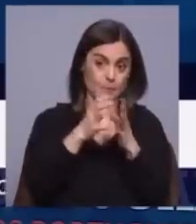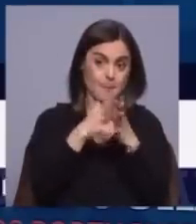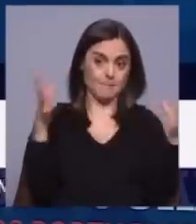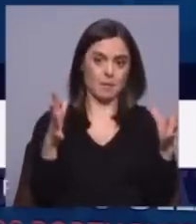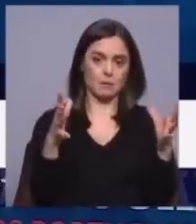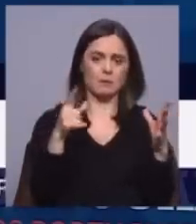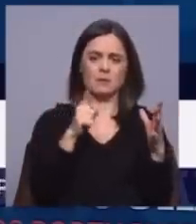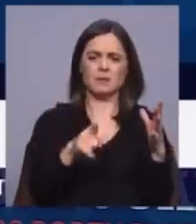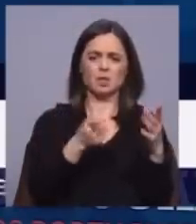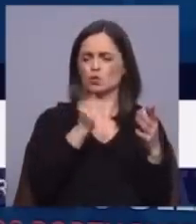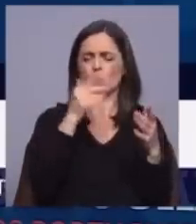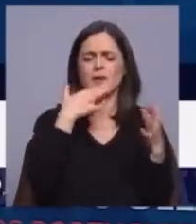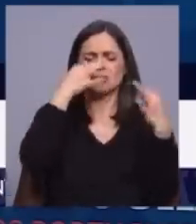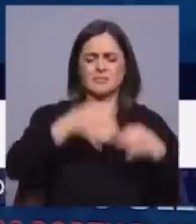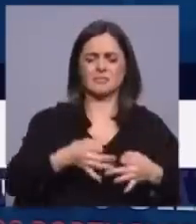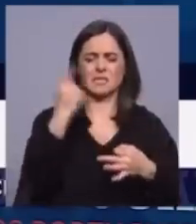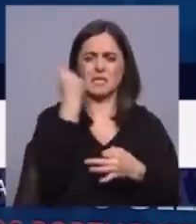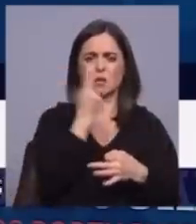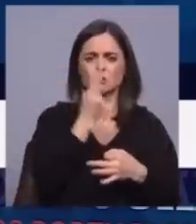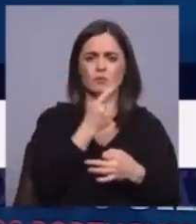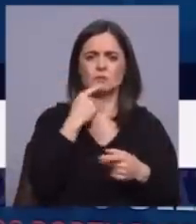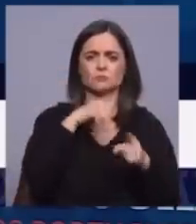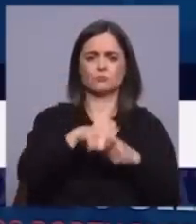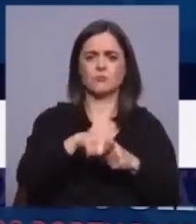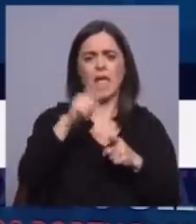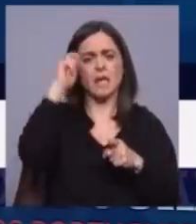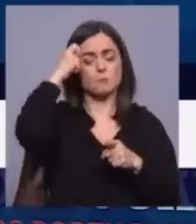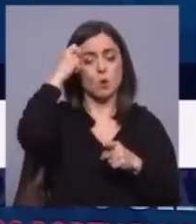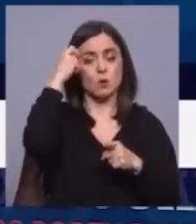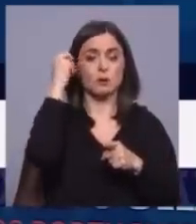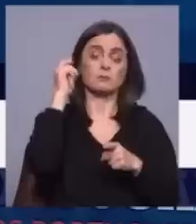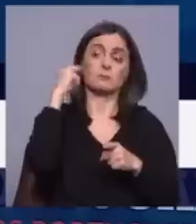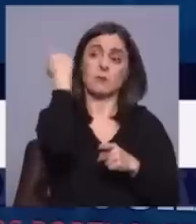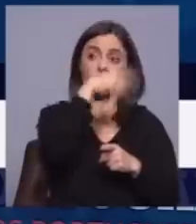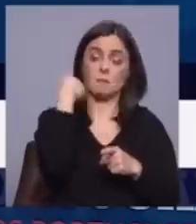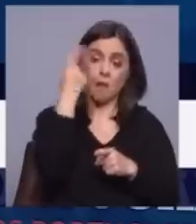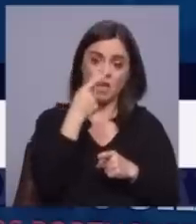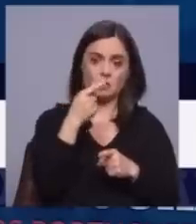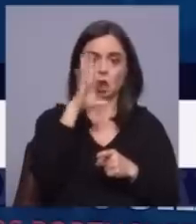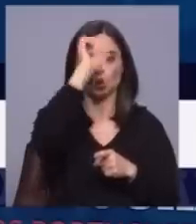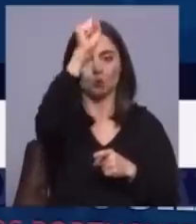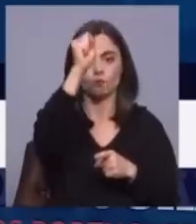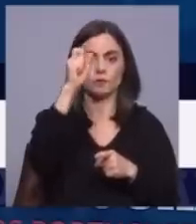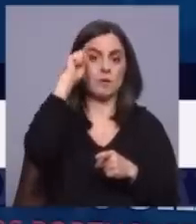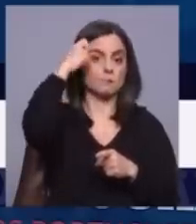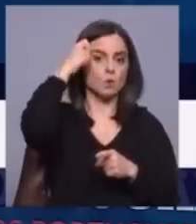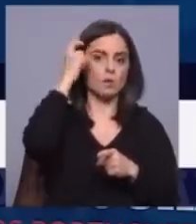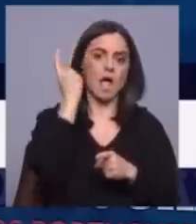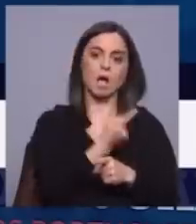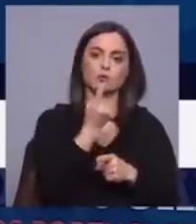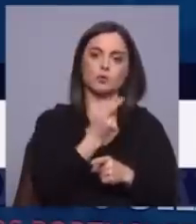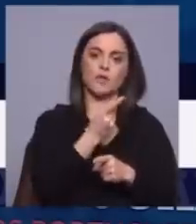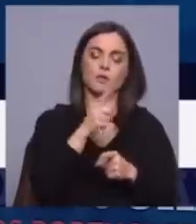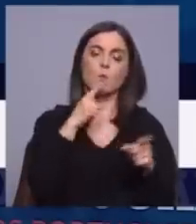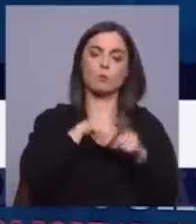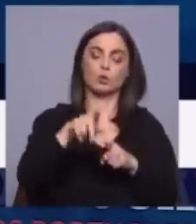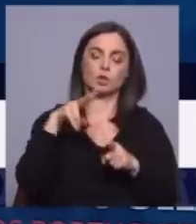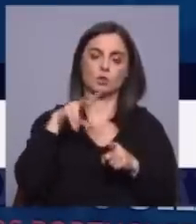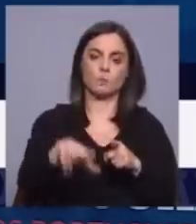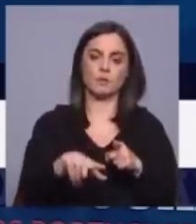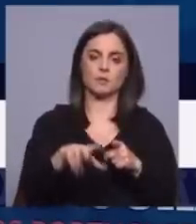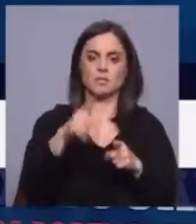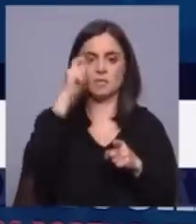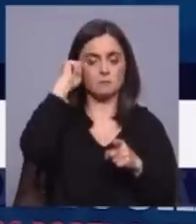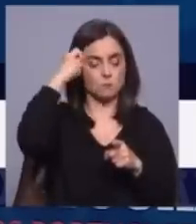a garantir a autoridade política Isto é Minato o prestígio do governo eliminar a autoridade política do país e é pôr em causa os alicerces